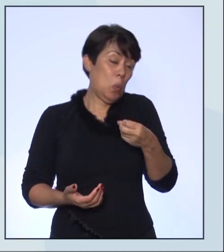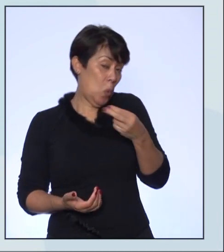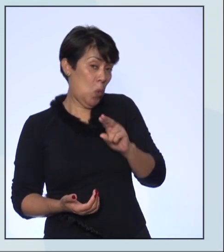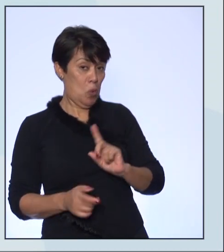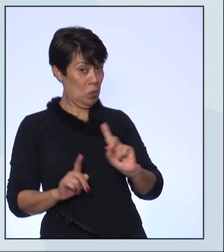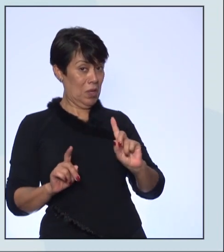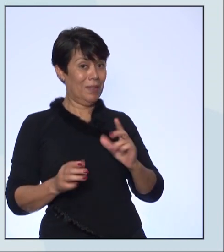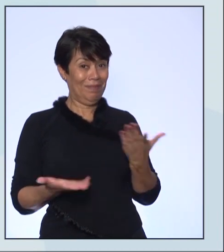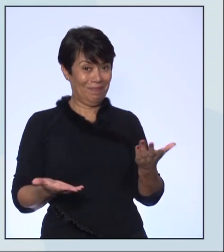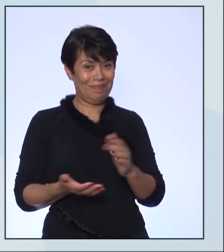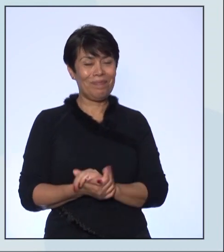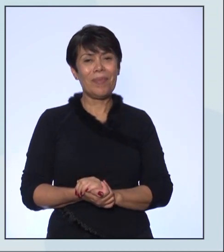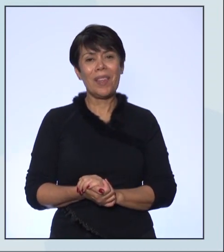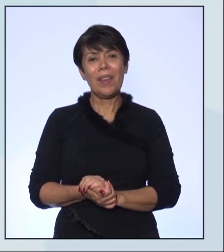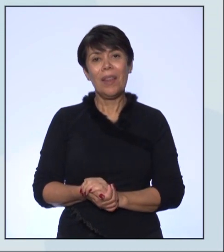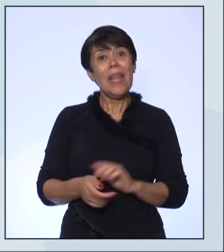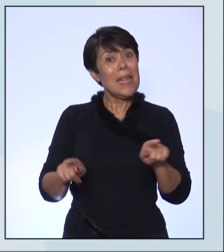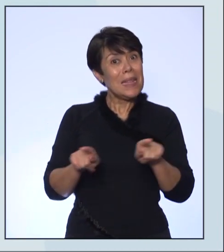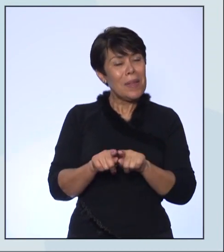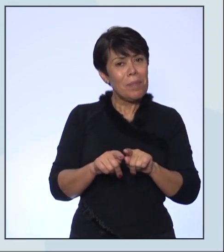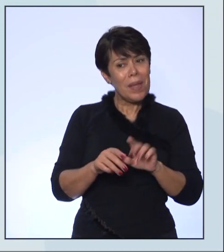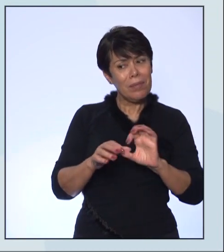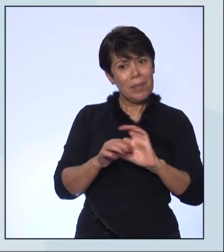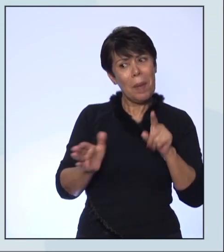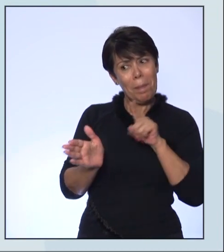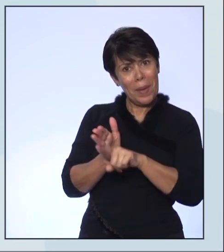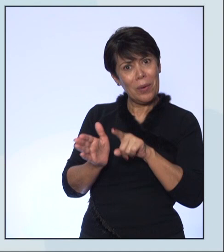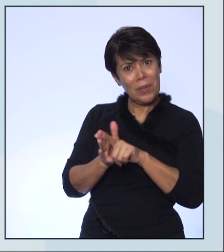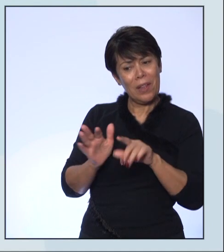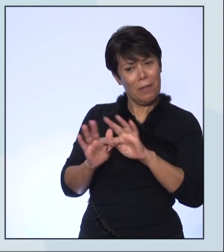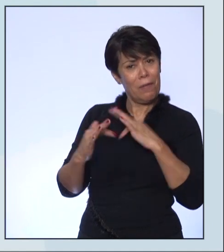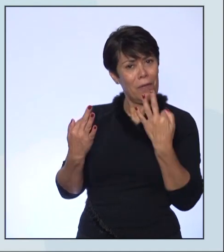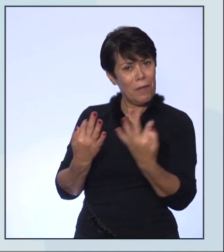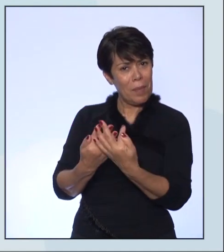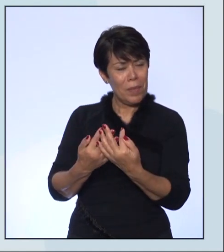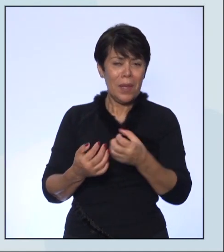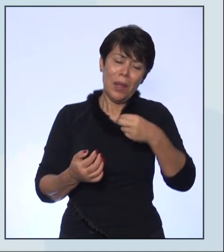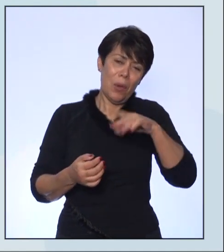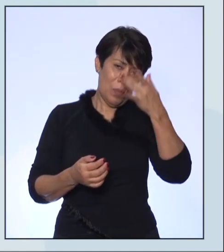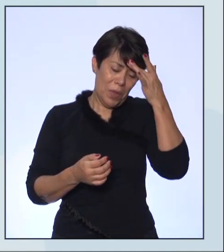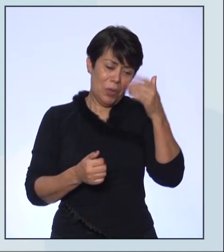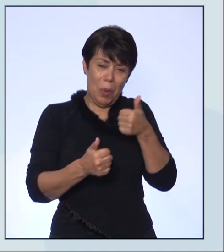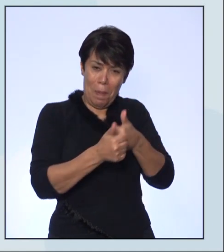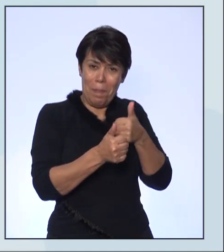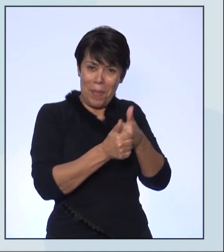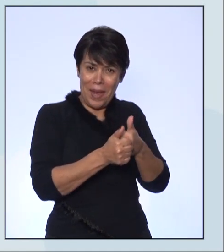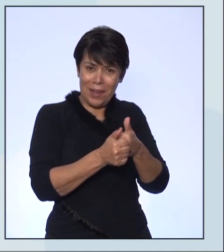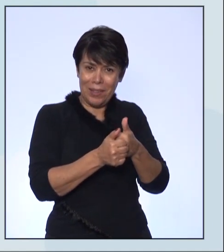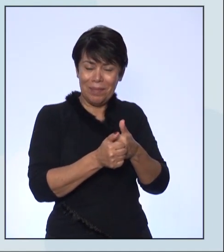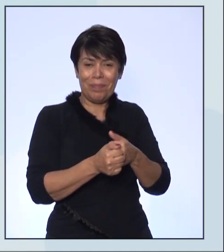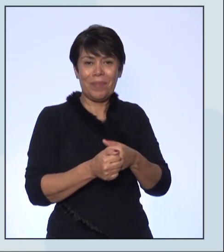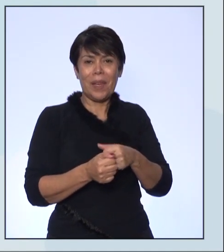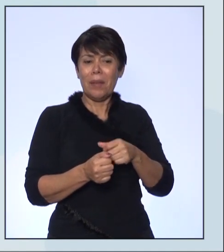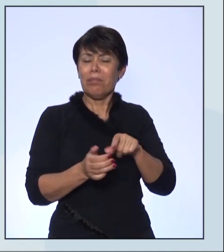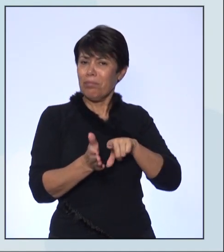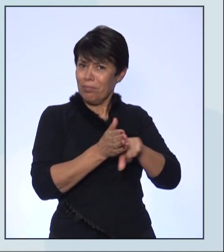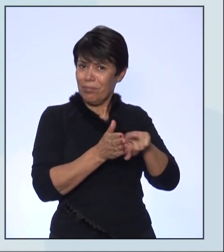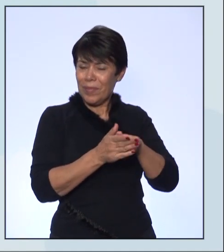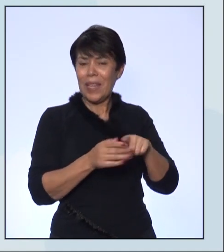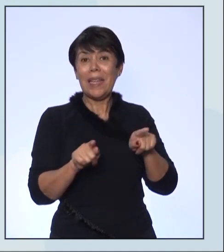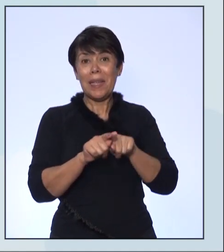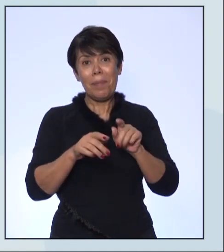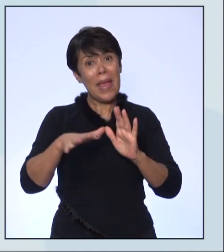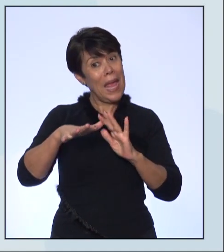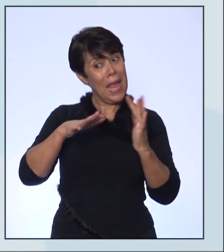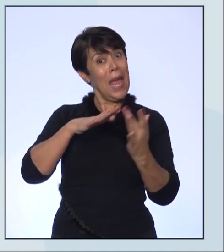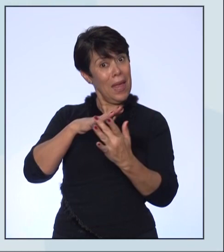Pergunte às pessoas que estão em isolamento social junto com você, o que elas também acham, né? E use aí a sua rede social, né? Vocês estão